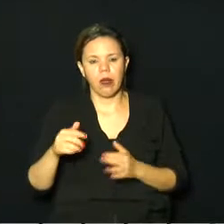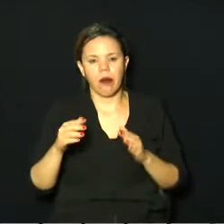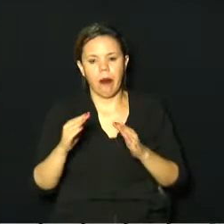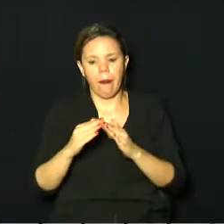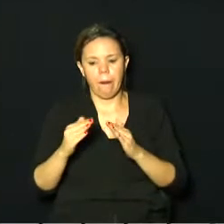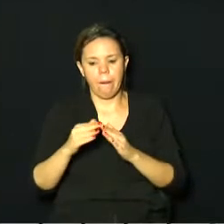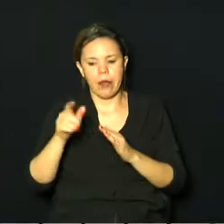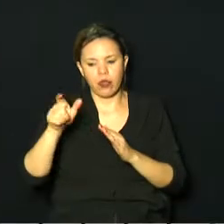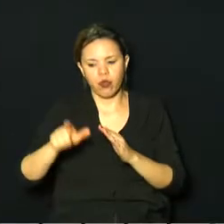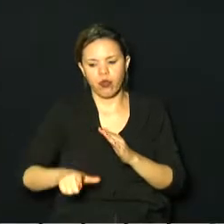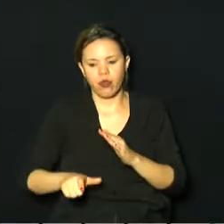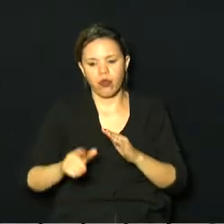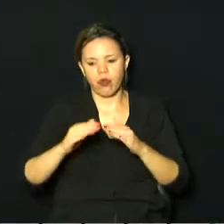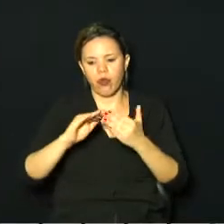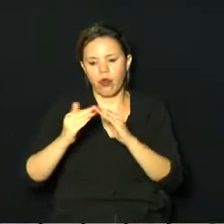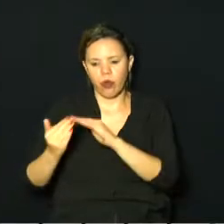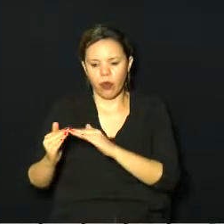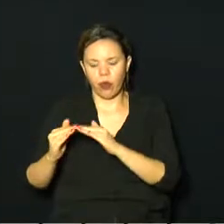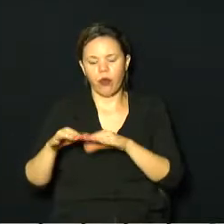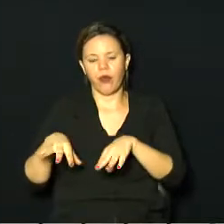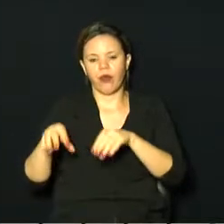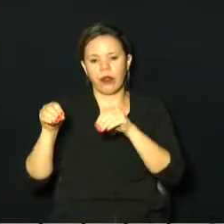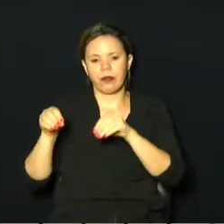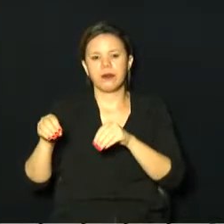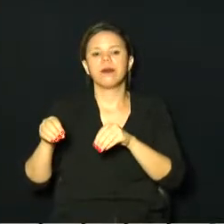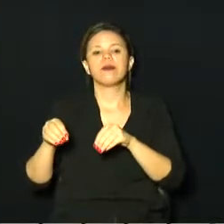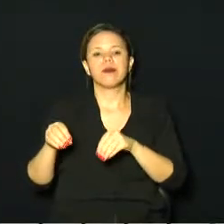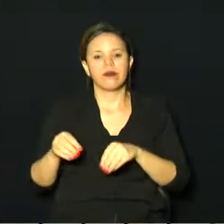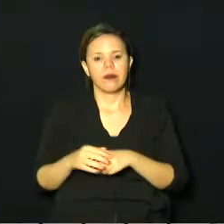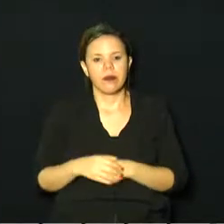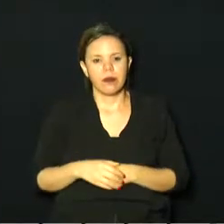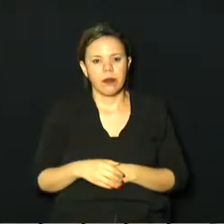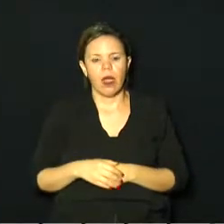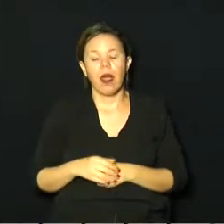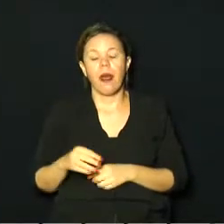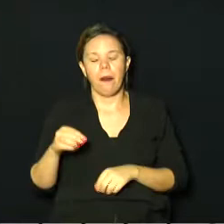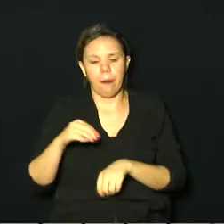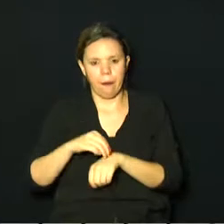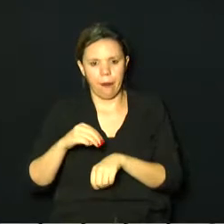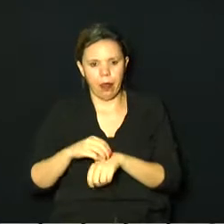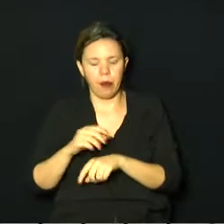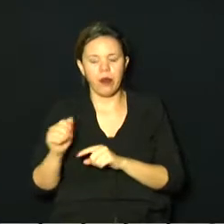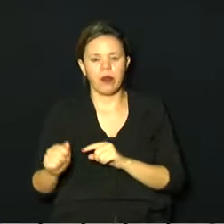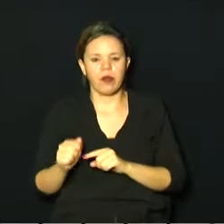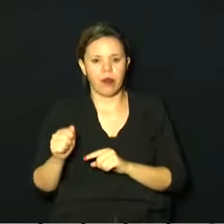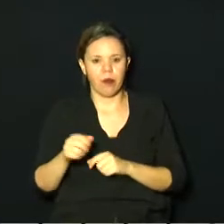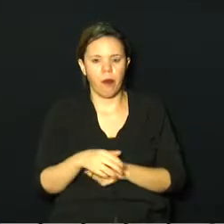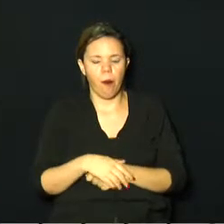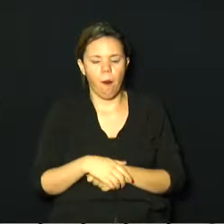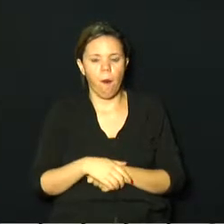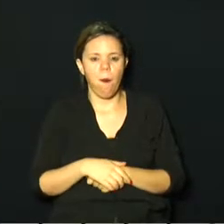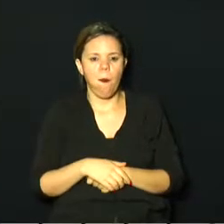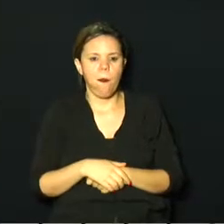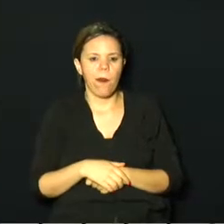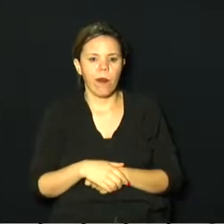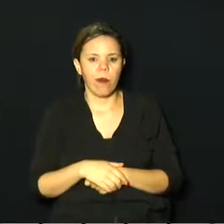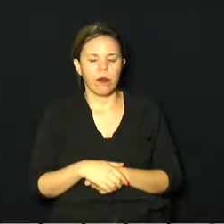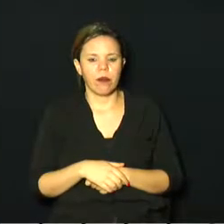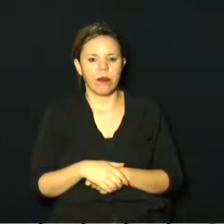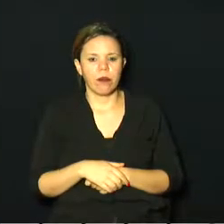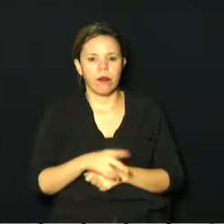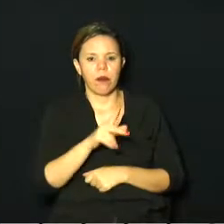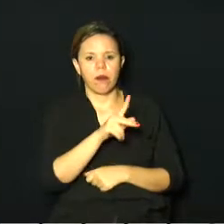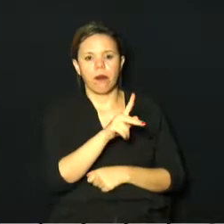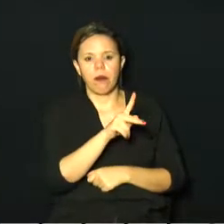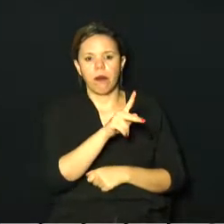da ocupação, também membro da associação. Temos aqui o padre Carlos,